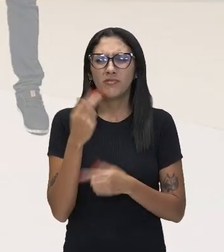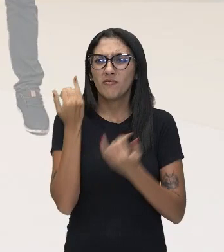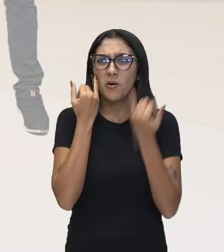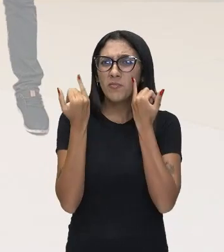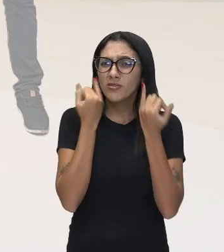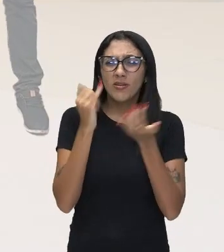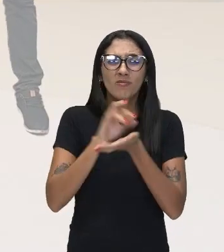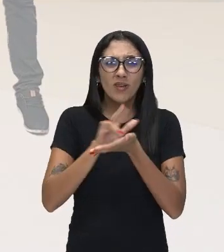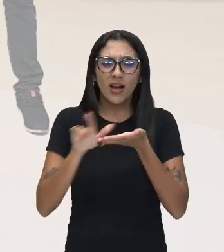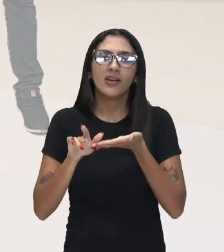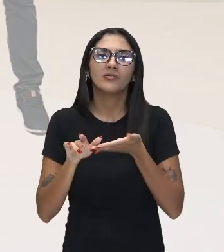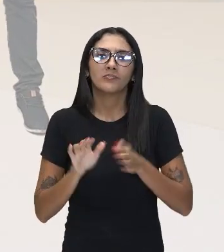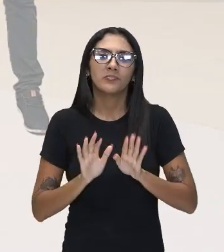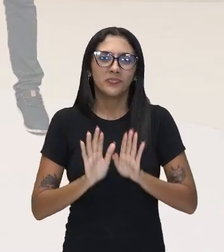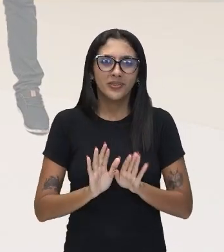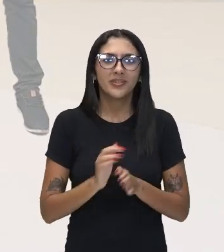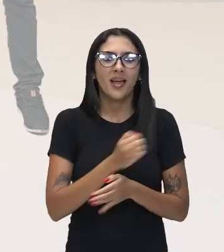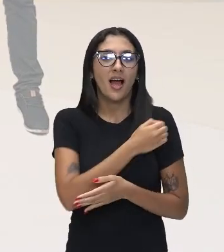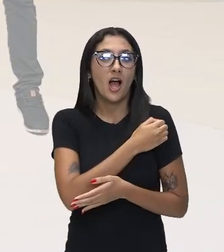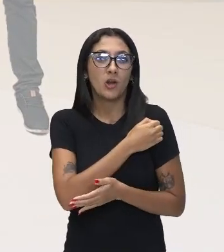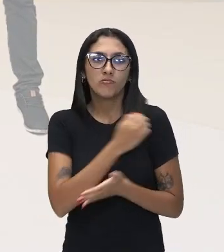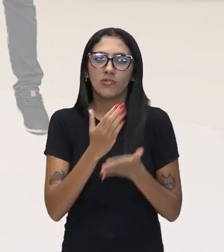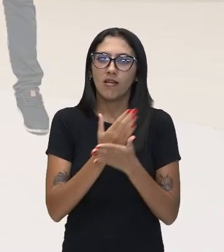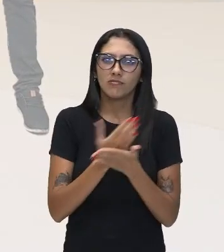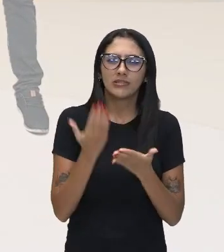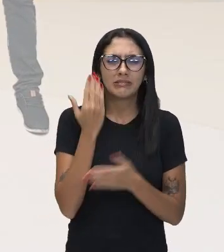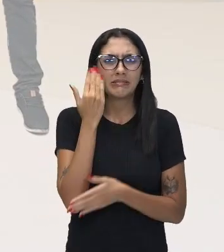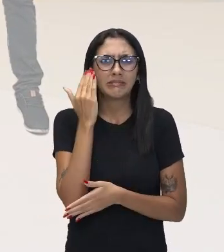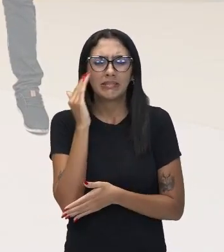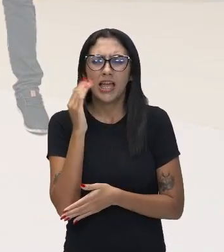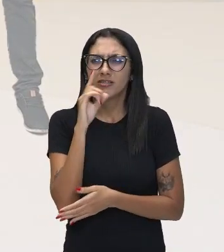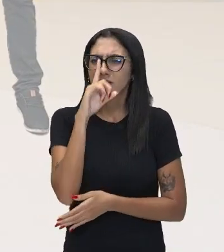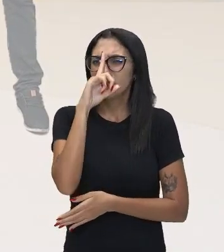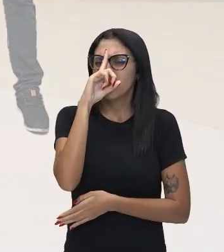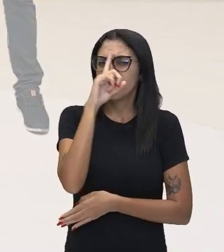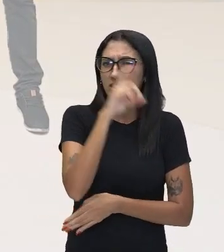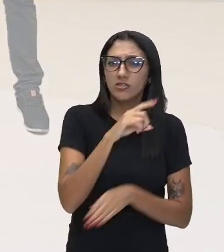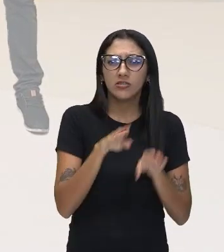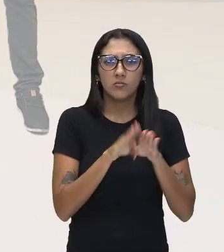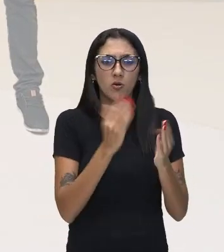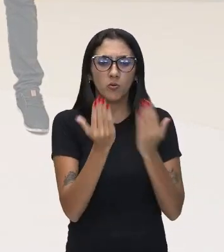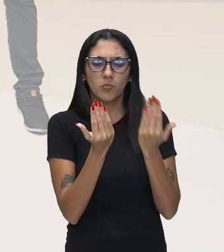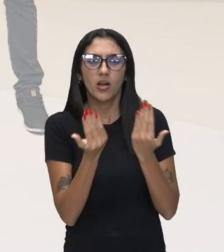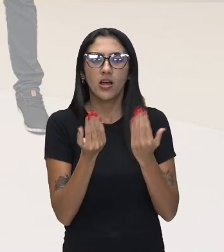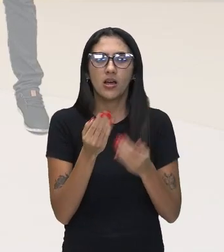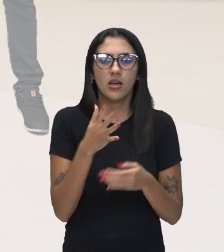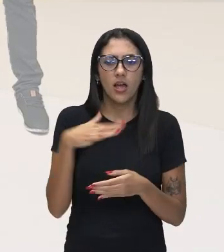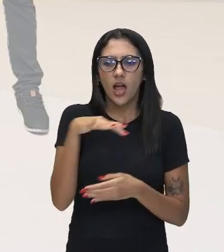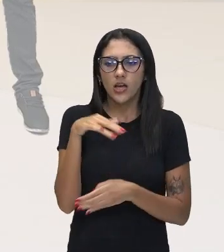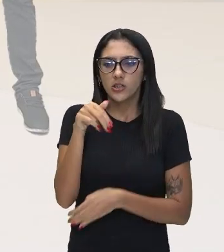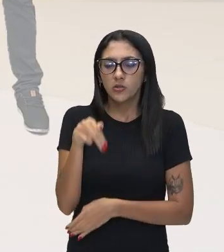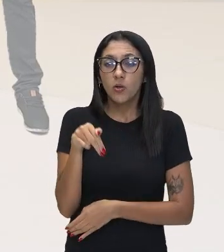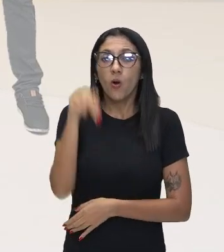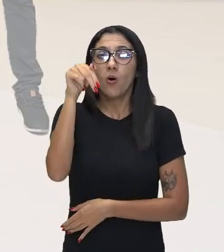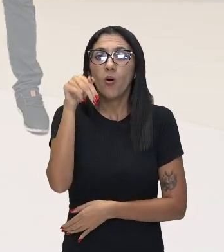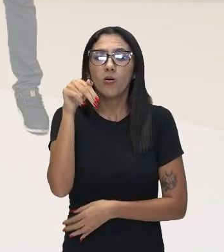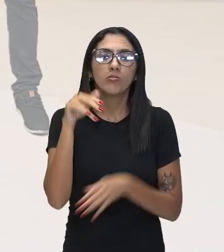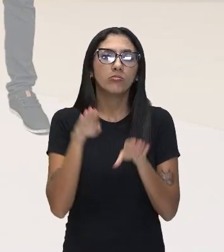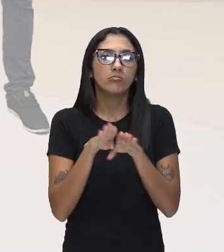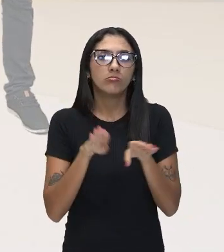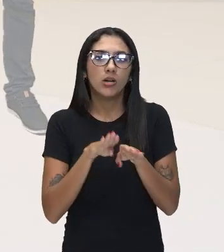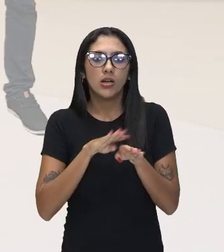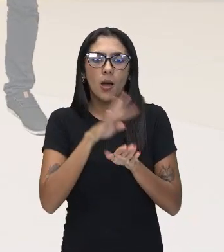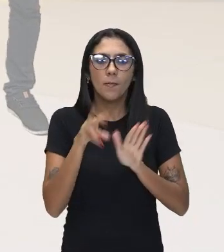Nossos alunos eles têm um pouco de dificuldade de compreender e diferenciar o que é a região norte, o que é a Amazônia Legal, o que é o